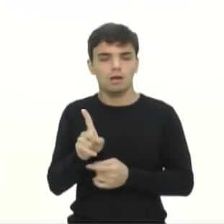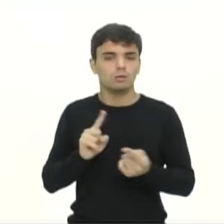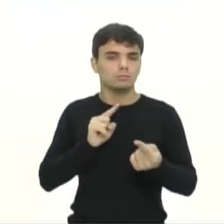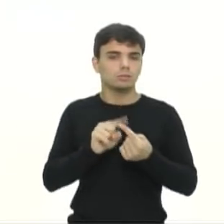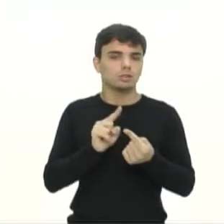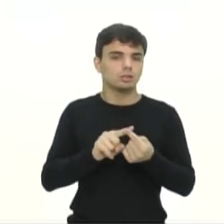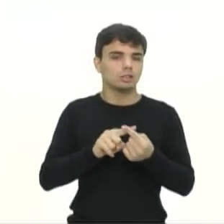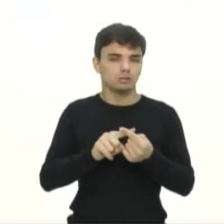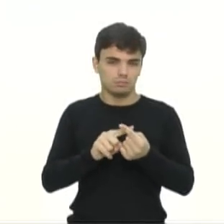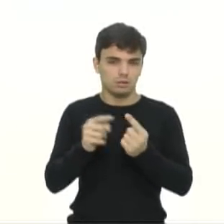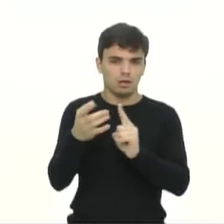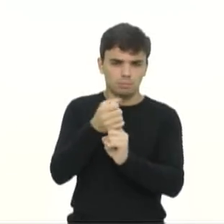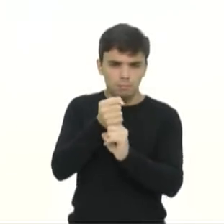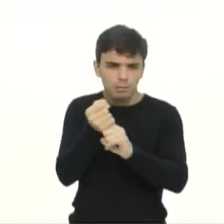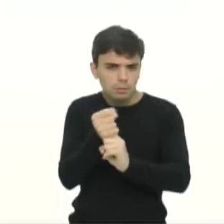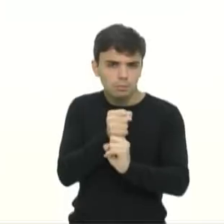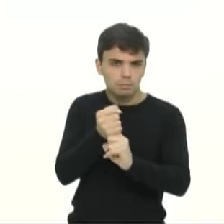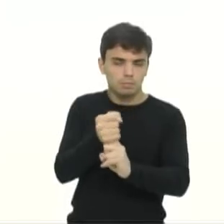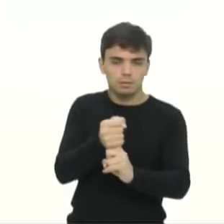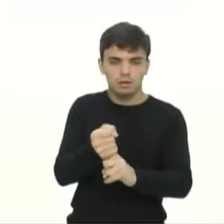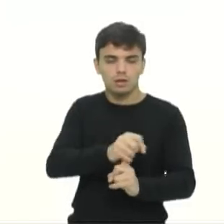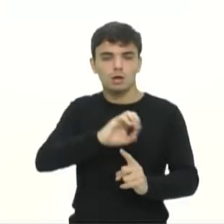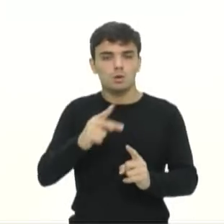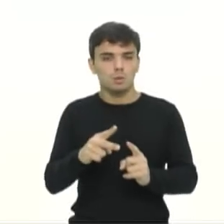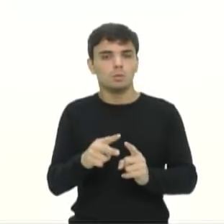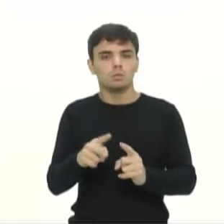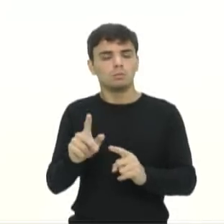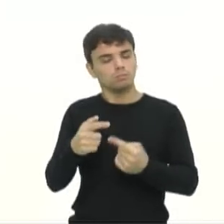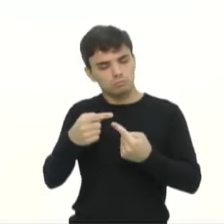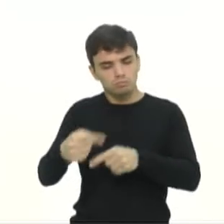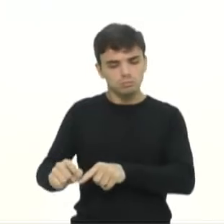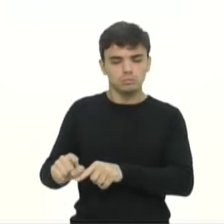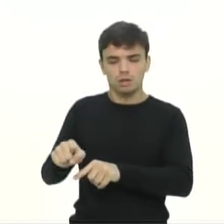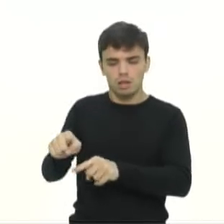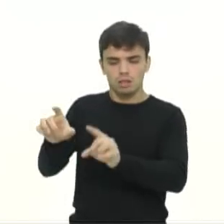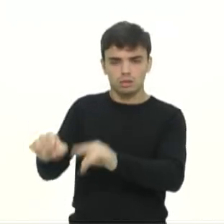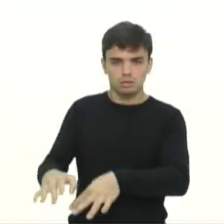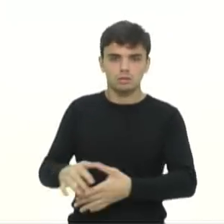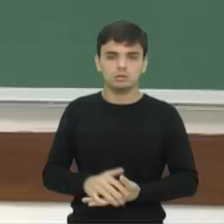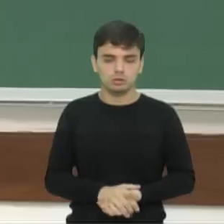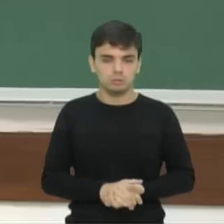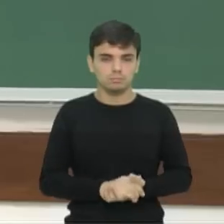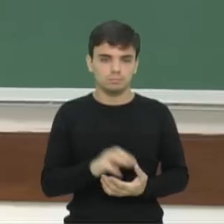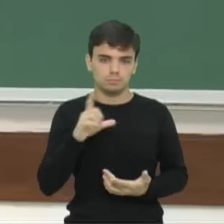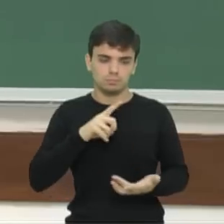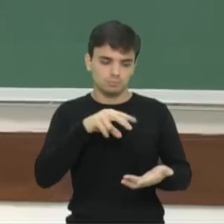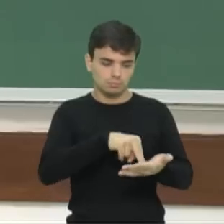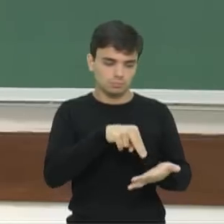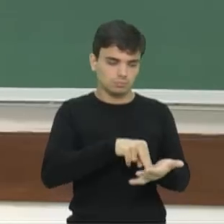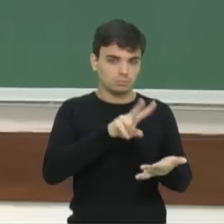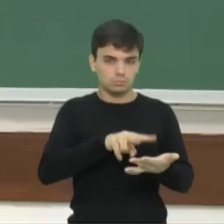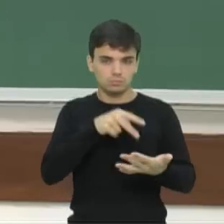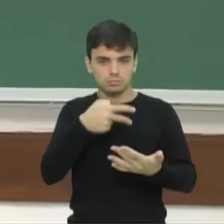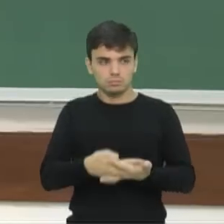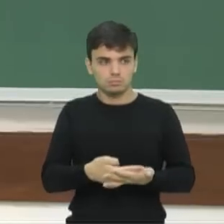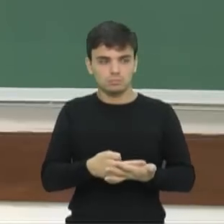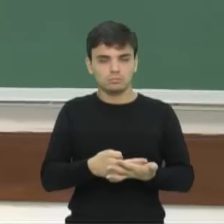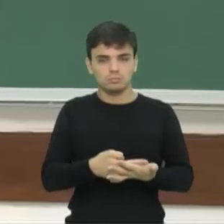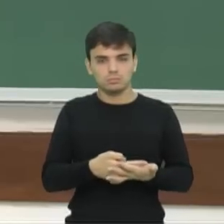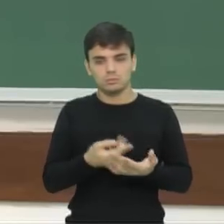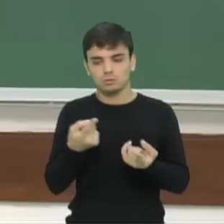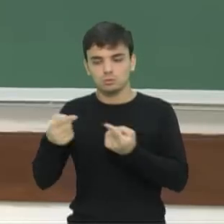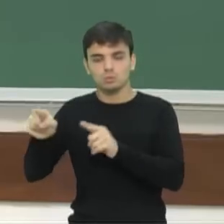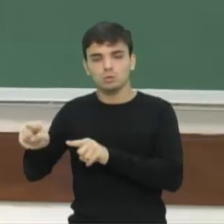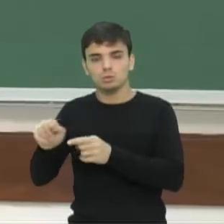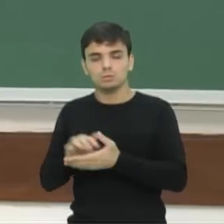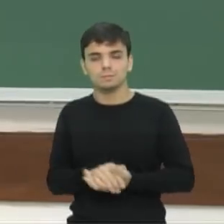o oponente ou forçá-lo a desistir, né? Então, temos em pé, projetar o adversário no chão, tentando um ippon.